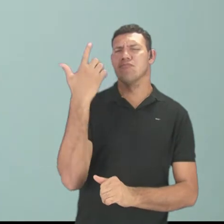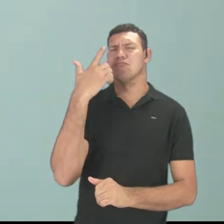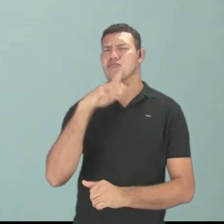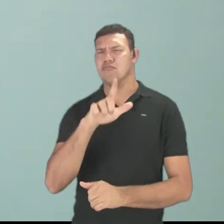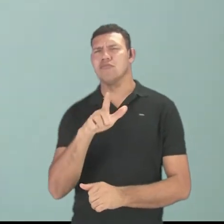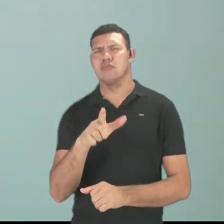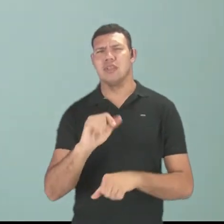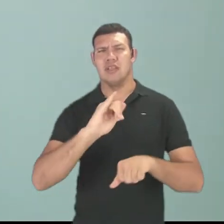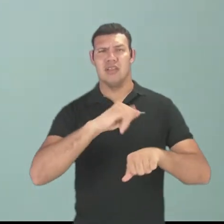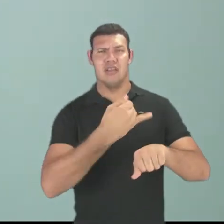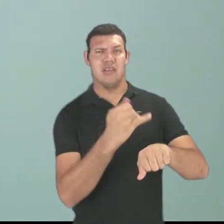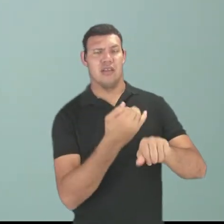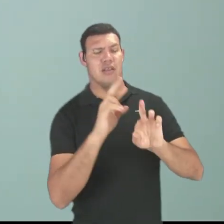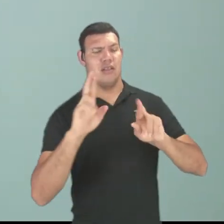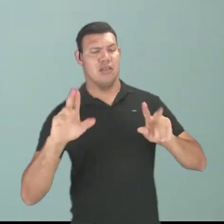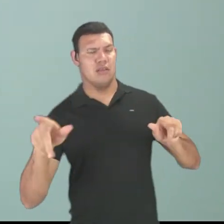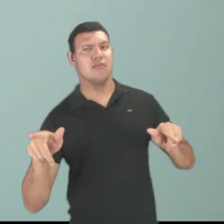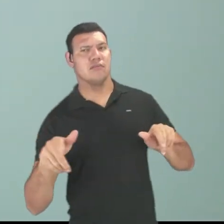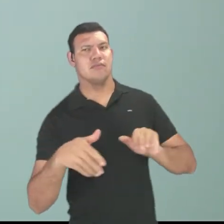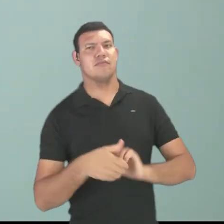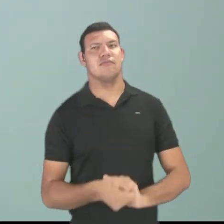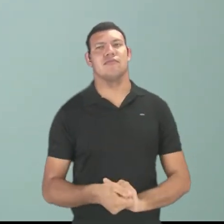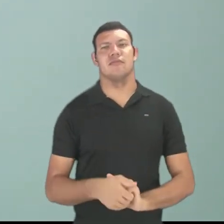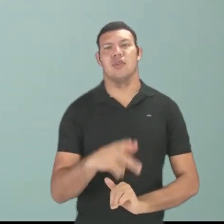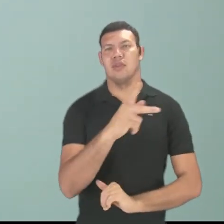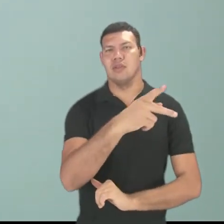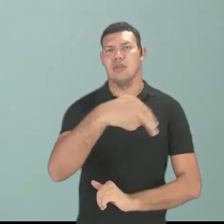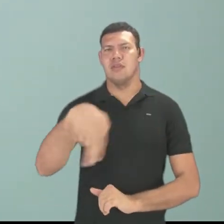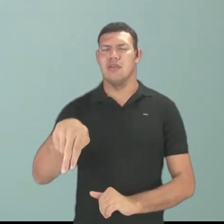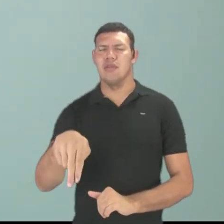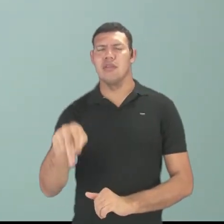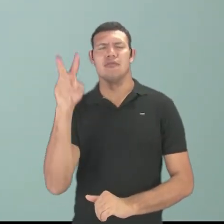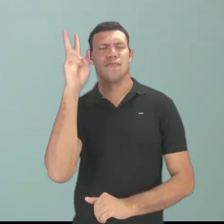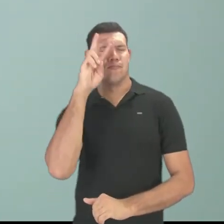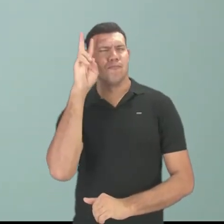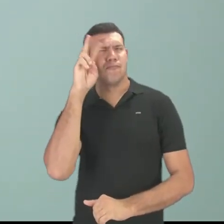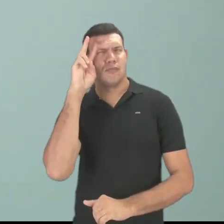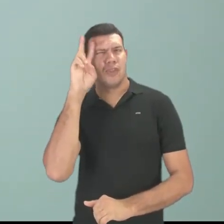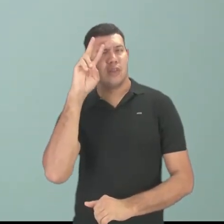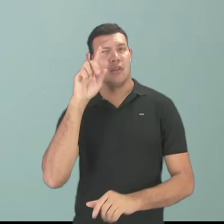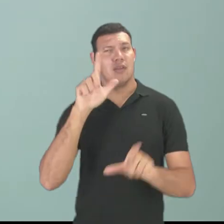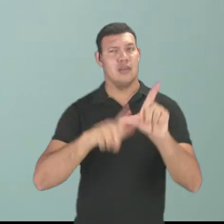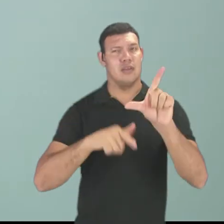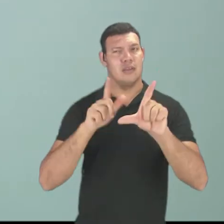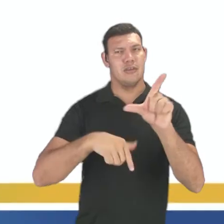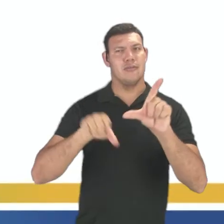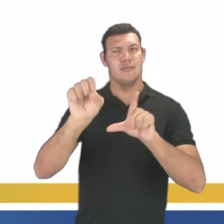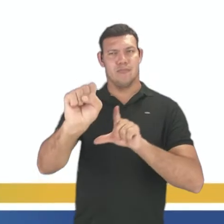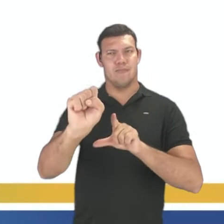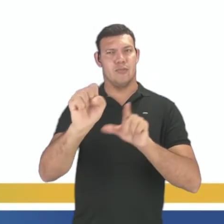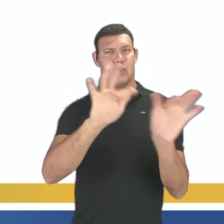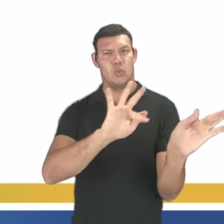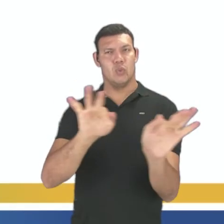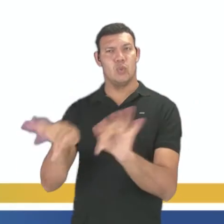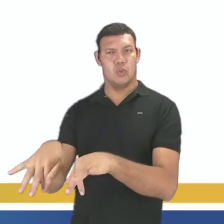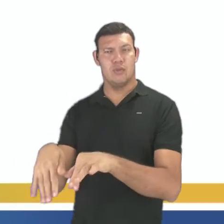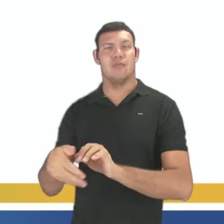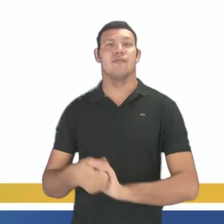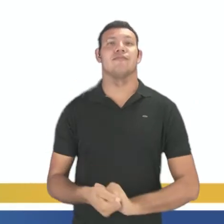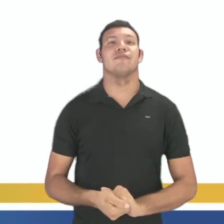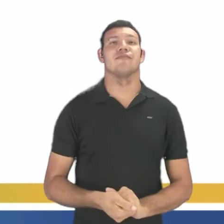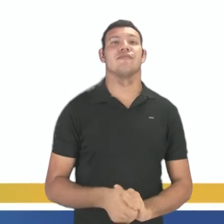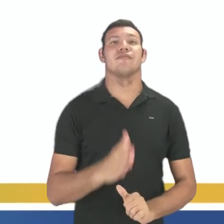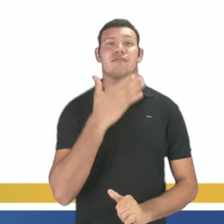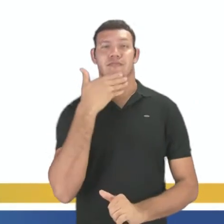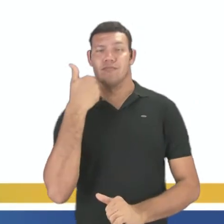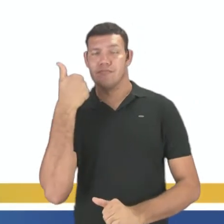dos adjetivos possessivos, ok? Lembre dessa terminaçãozinha no final. Vamos a alguns exemplos aqui para poder melhorar mais.